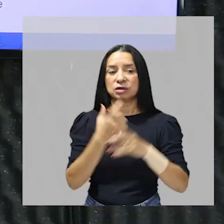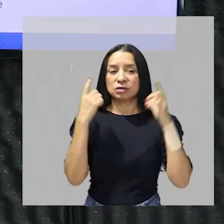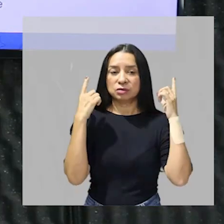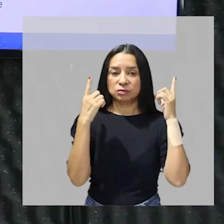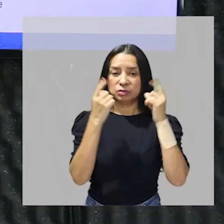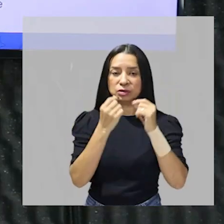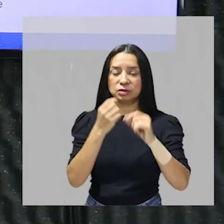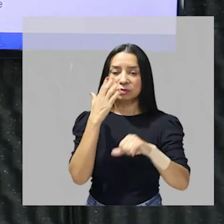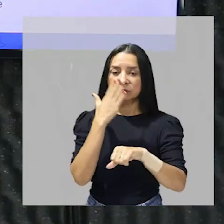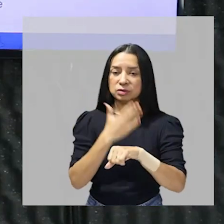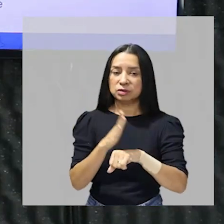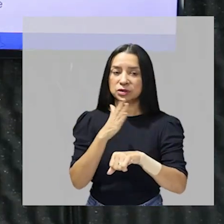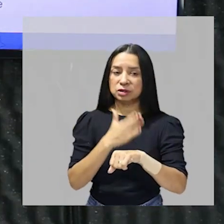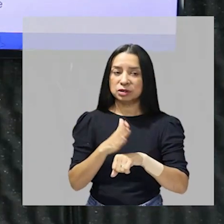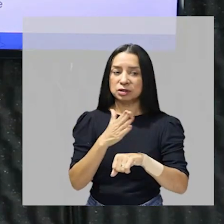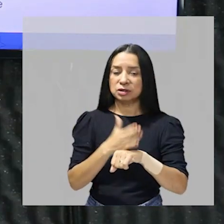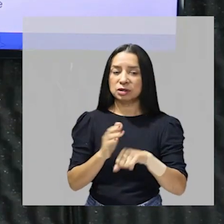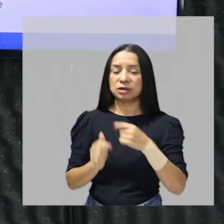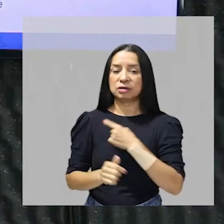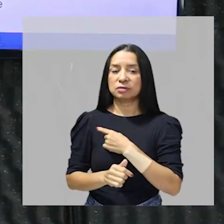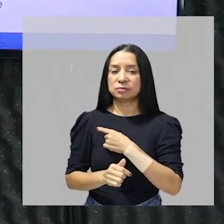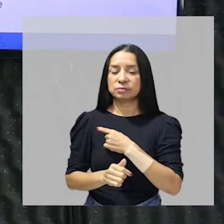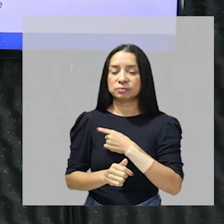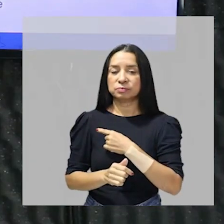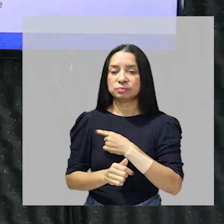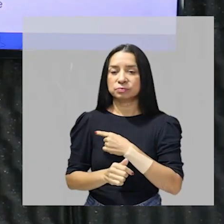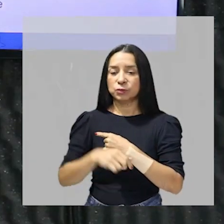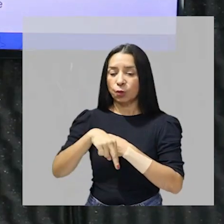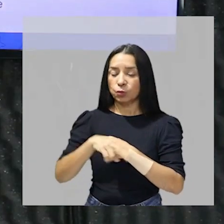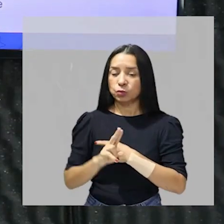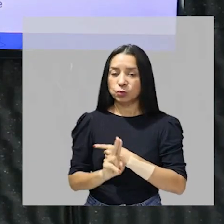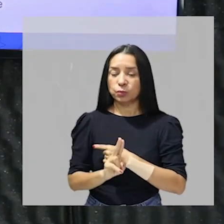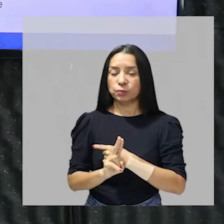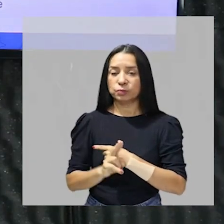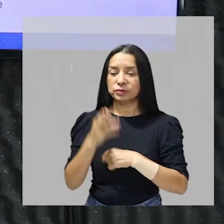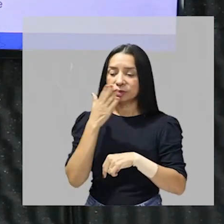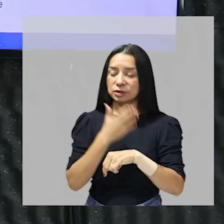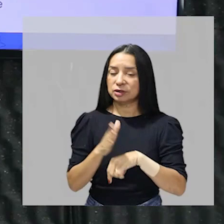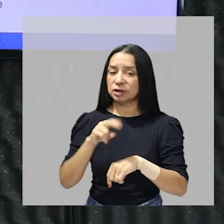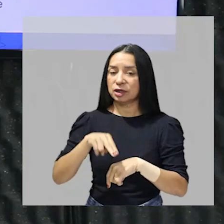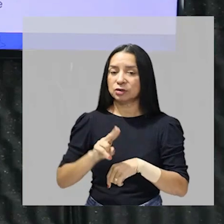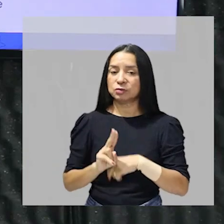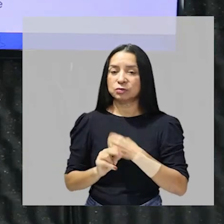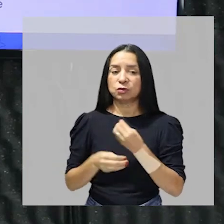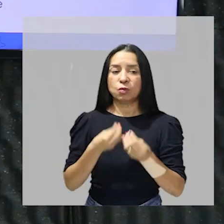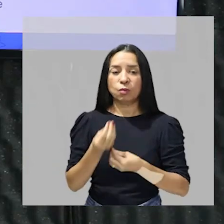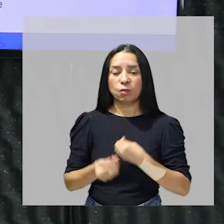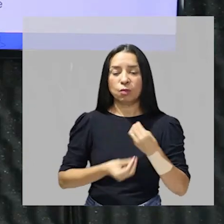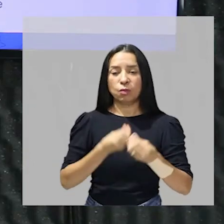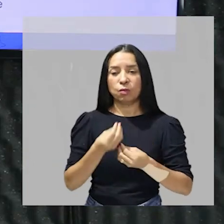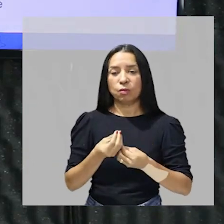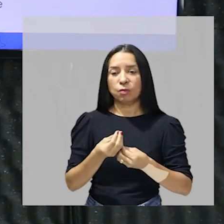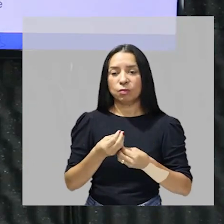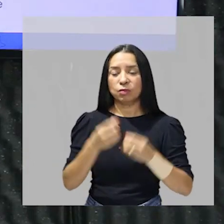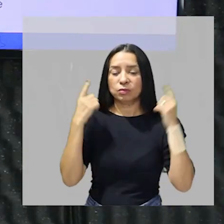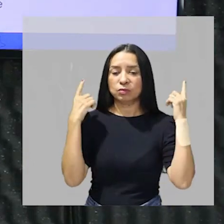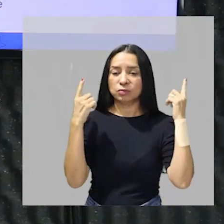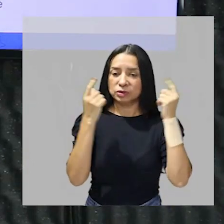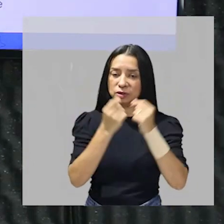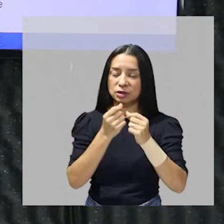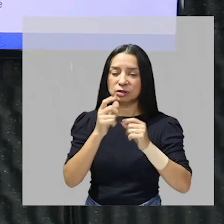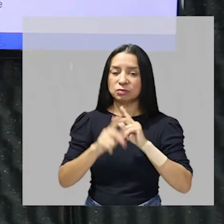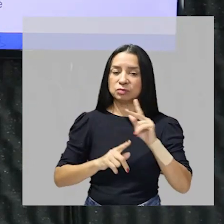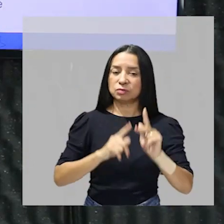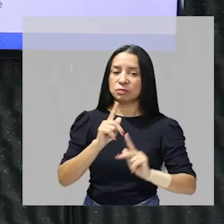significa treinar e, em sentido literal, exercitar-se nu. Forma como os gregos exercitavam-se no período em que